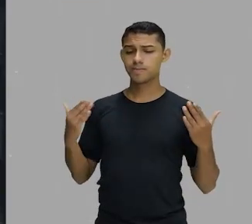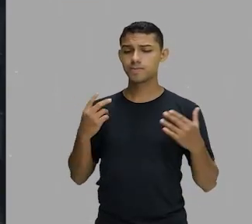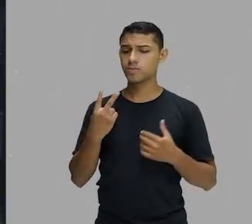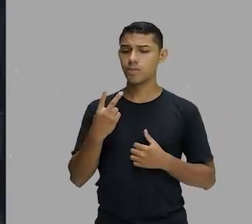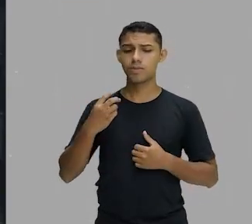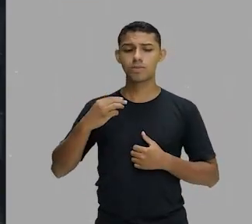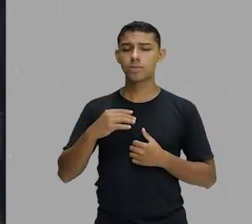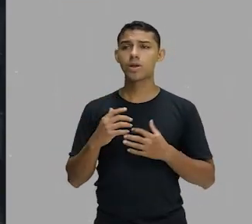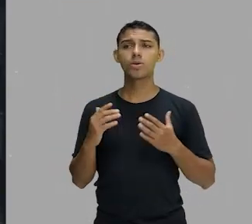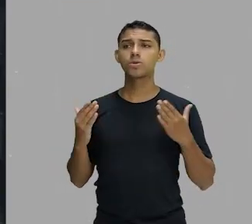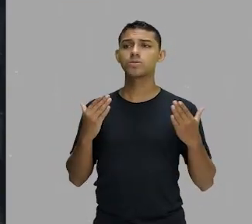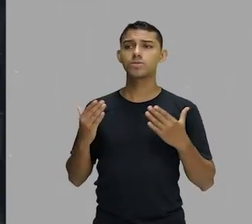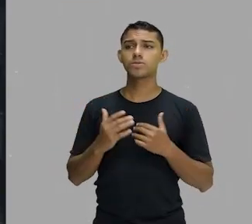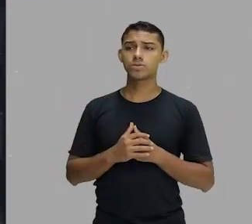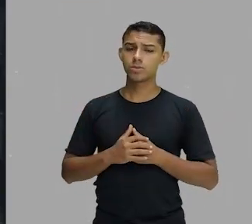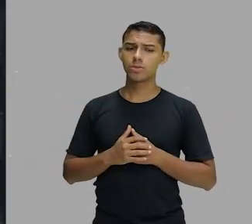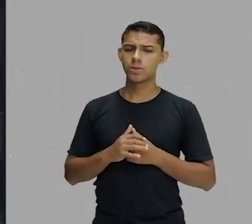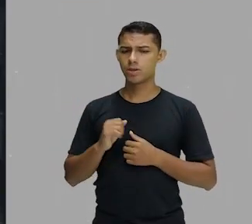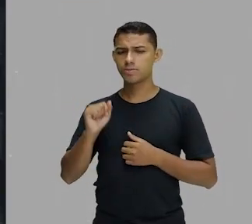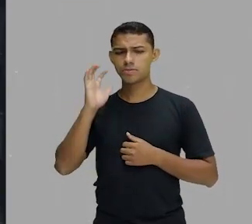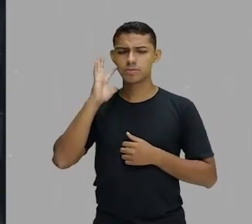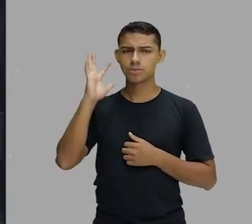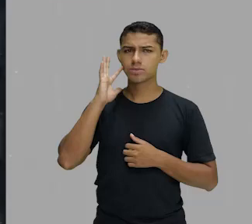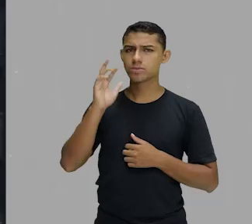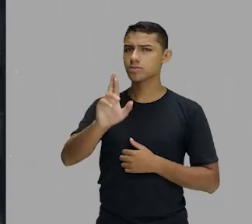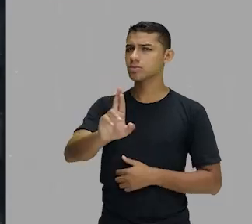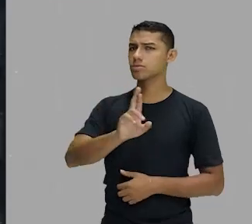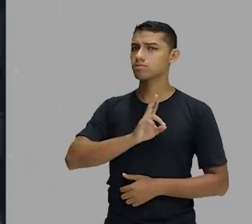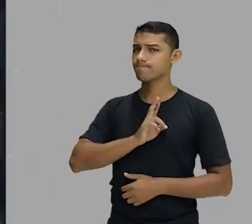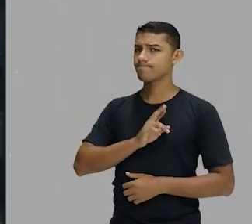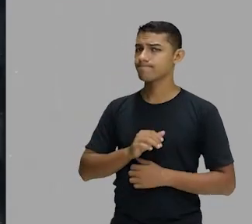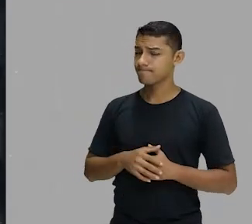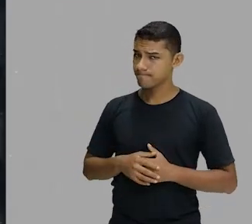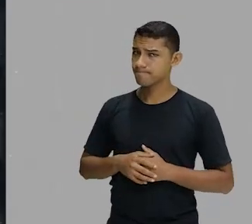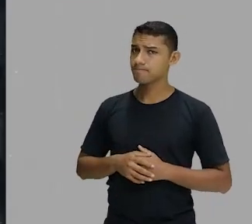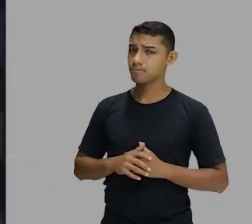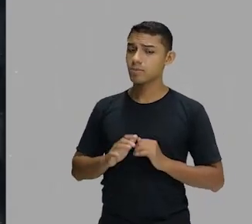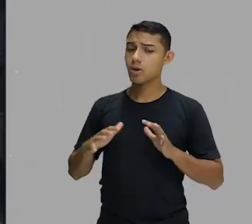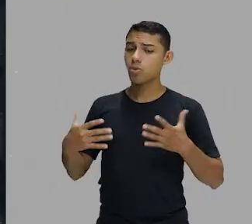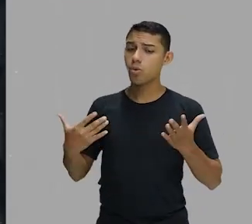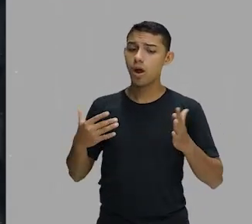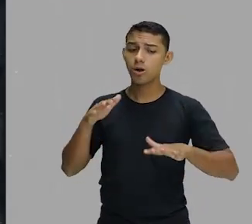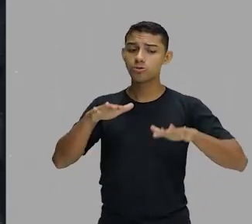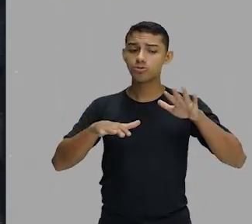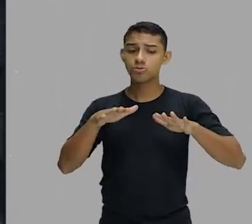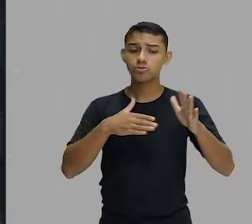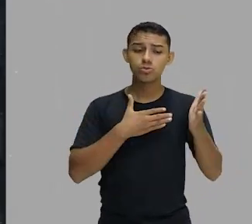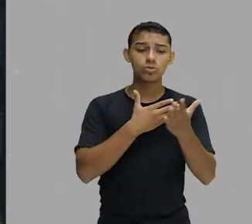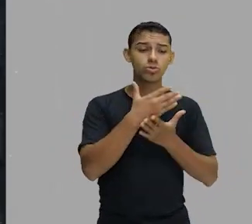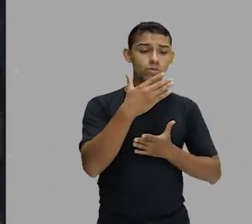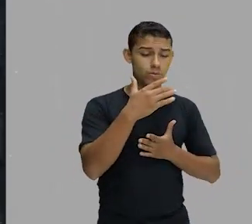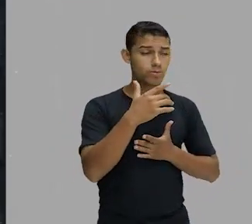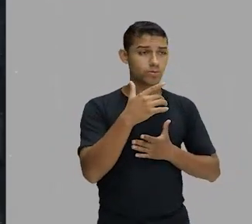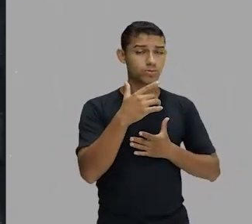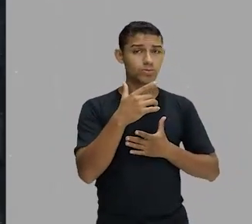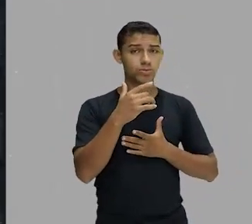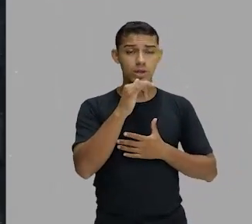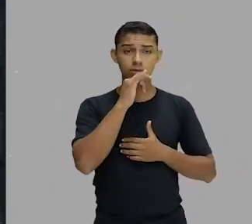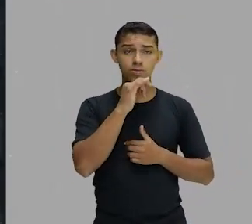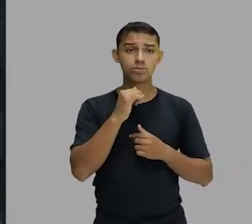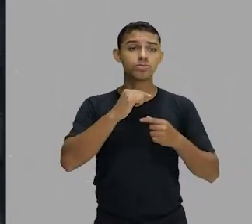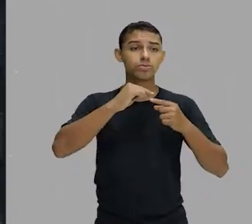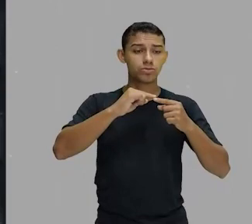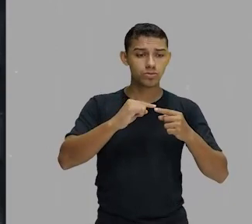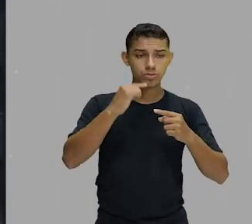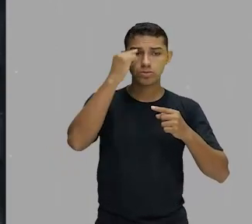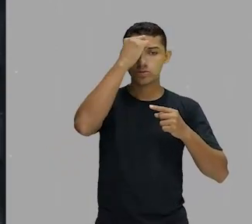ao quê? Será que dá para você me dizer qual era a condição lá no começo da questão? À medida que